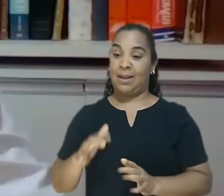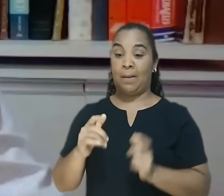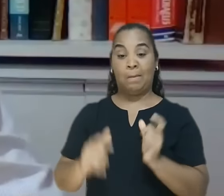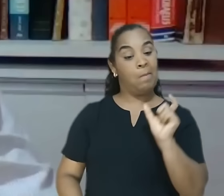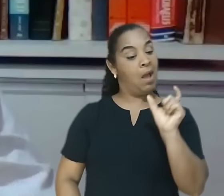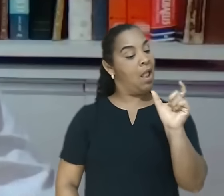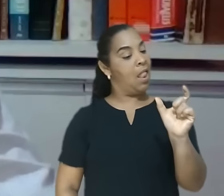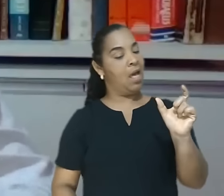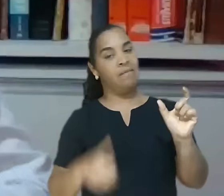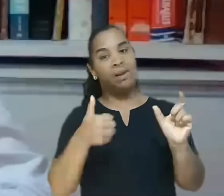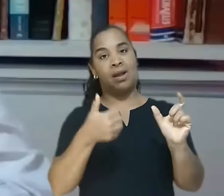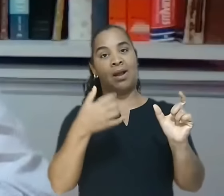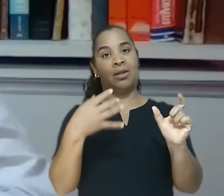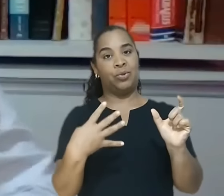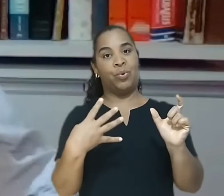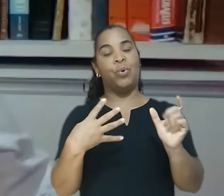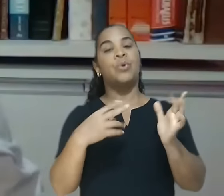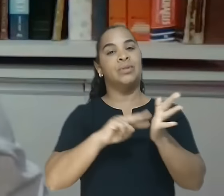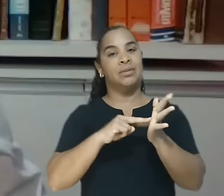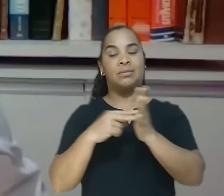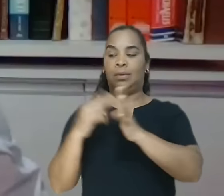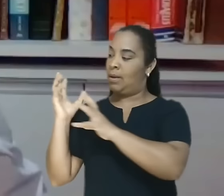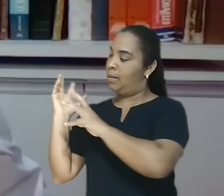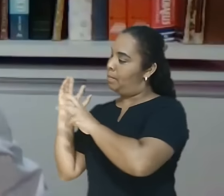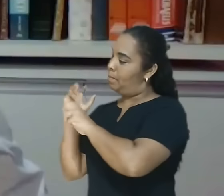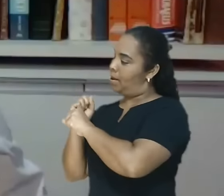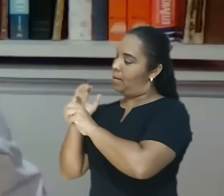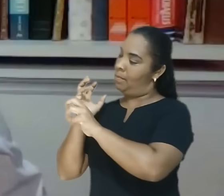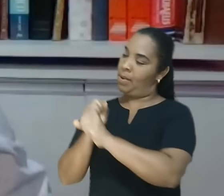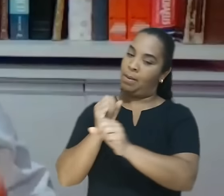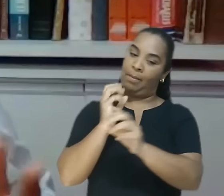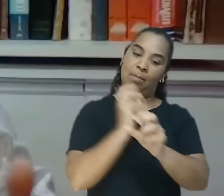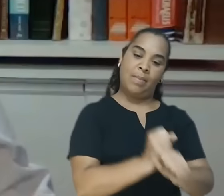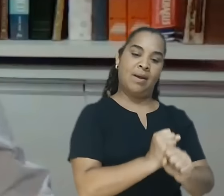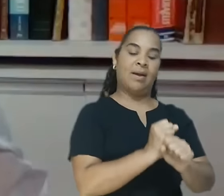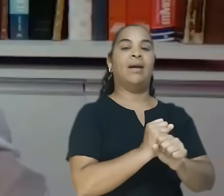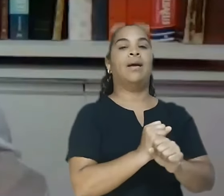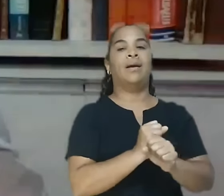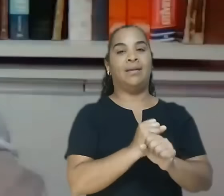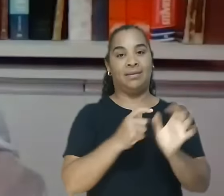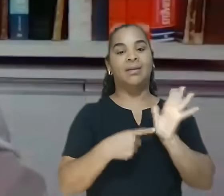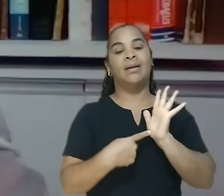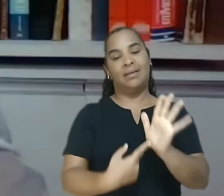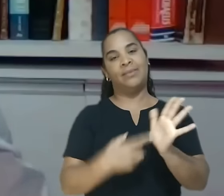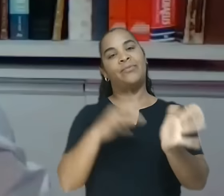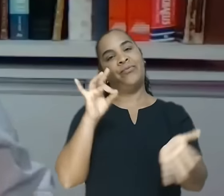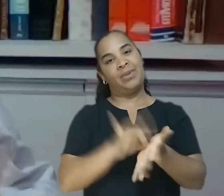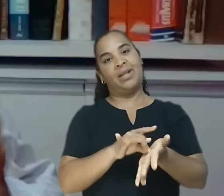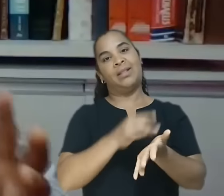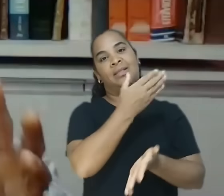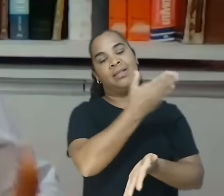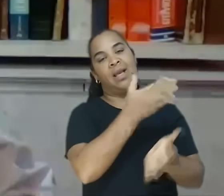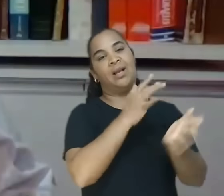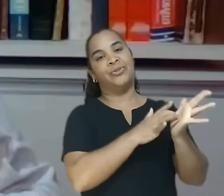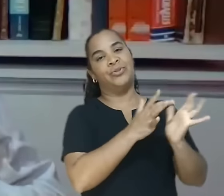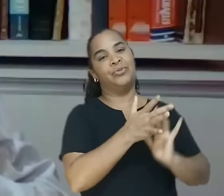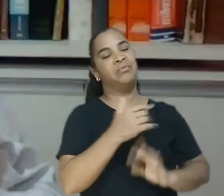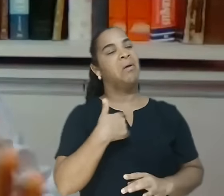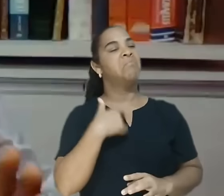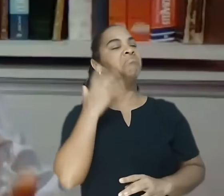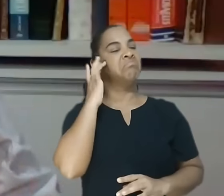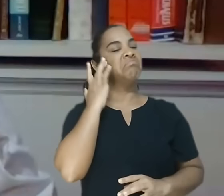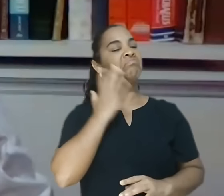Davi Em hebraico E somado As letras Dois Dalet E um Vav Dá o número 14 Então eu acho Mateus Assim